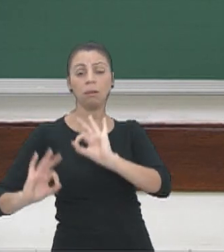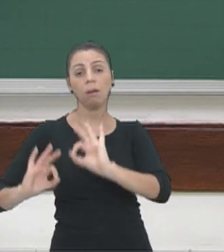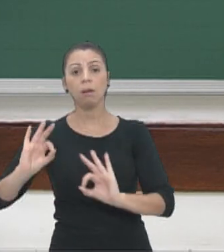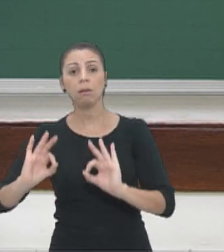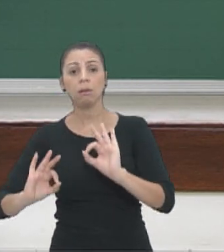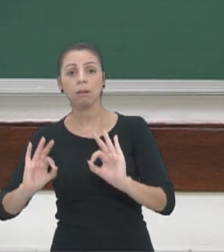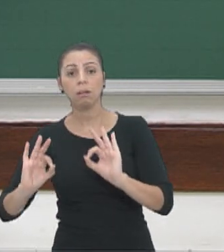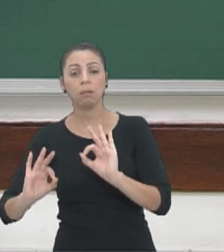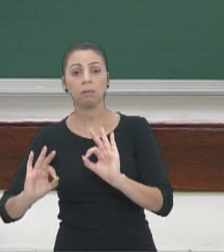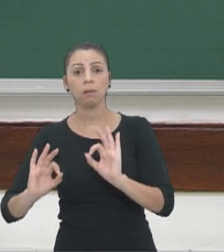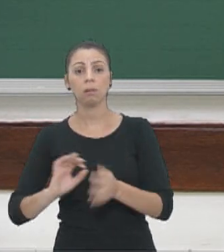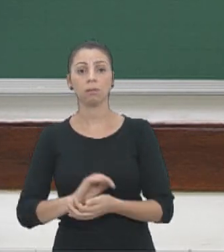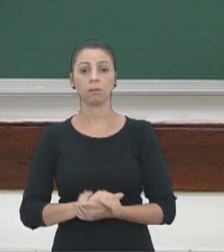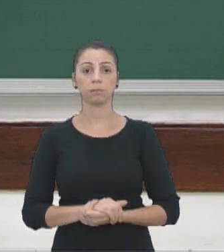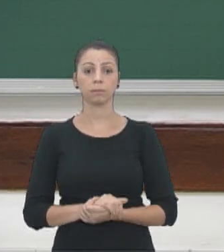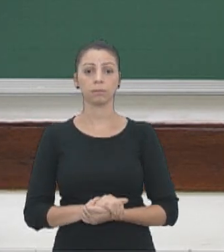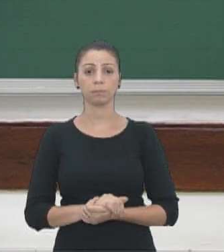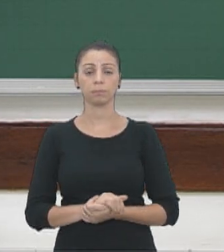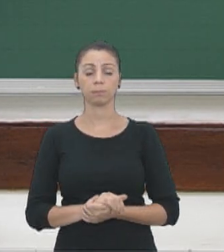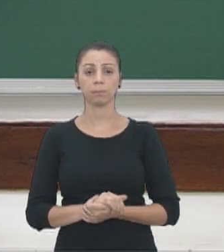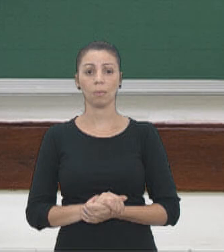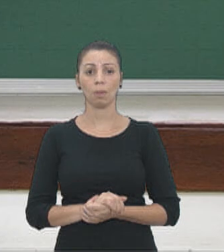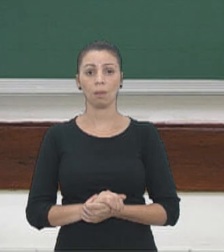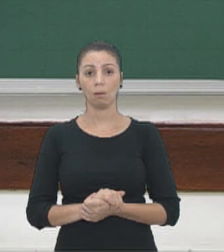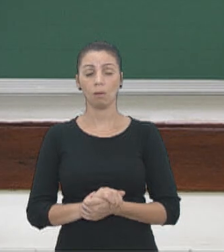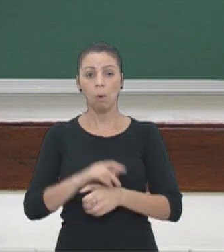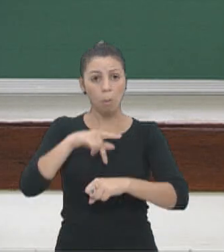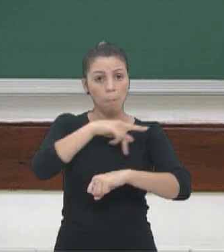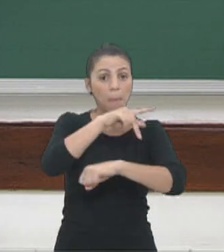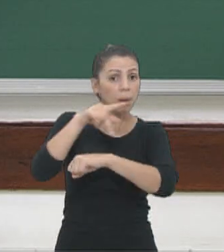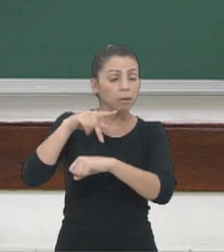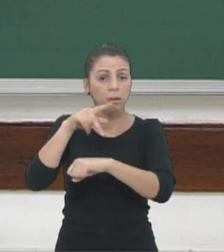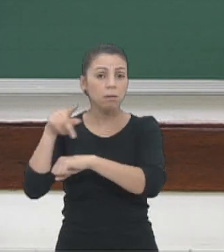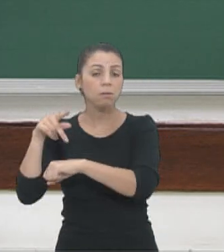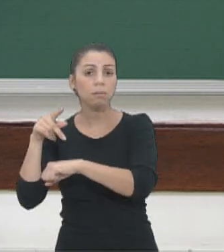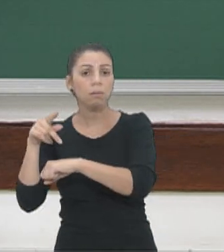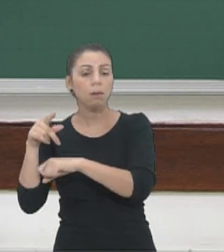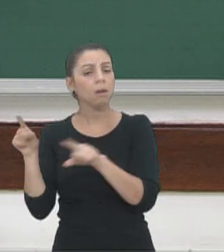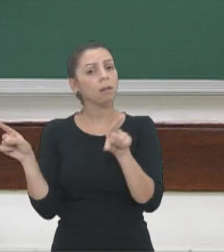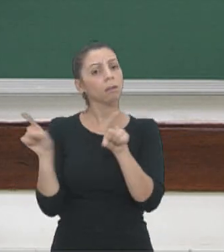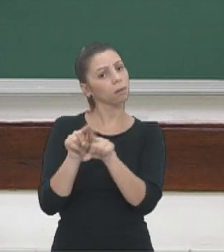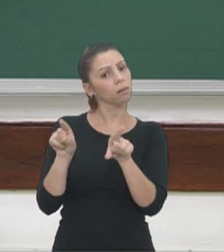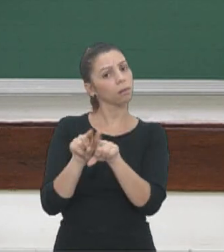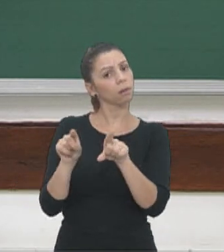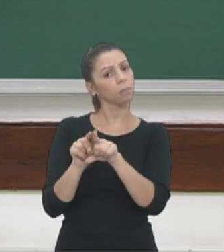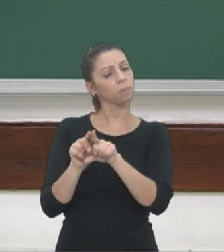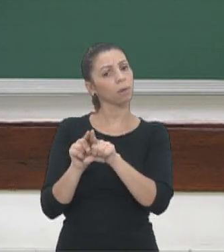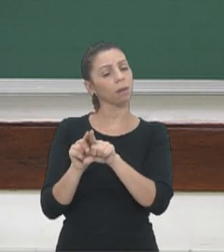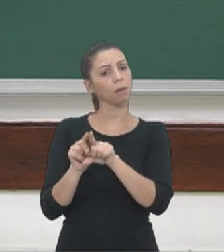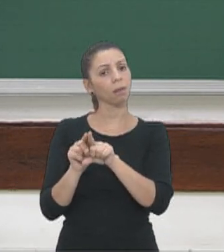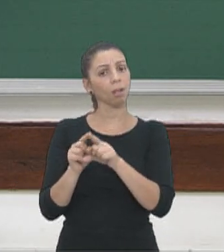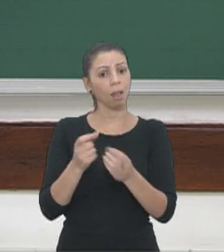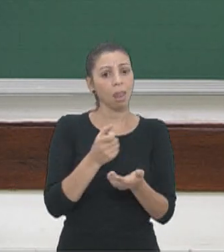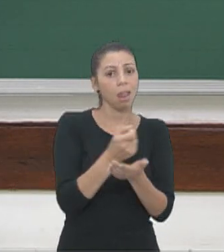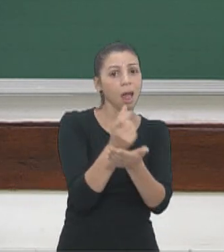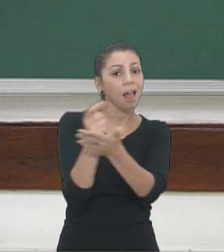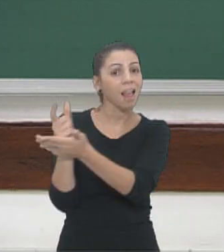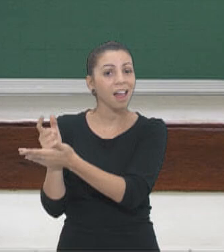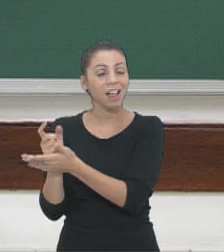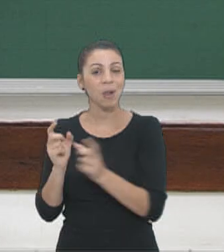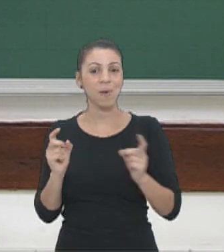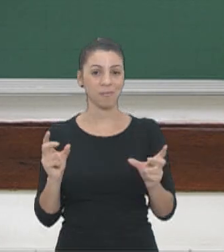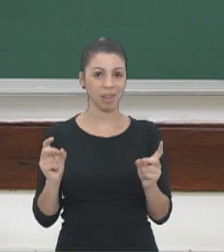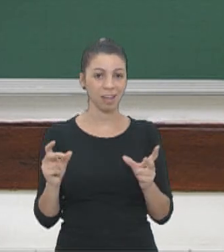conduzir as ideias do seu país, né? Que também os favorecessem comercialmente, queriam ter esse